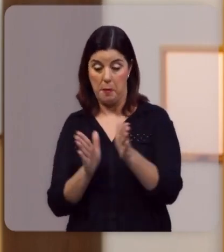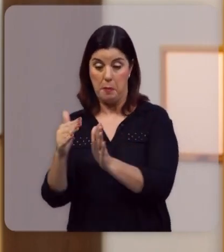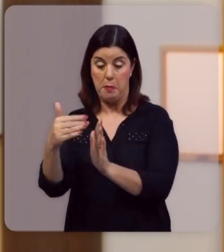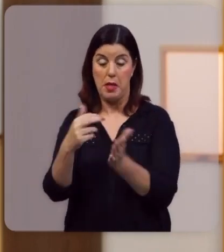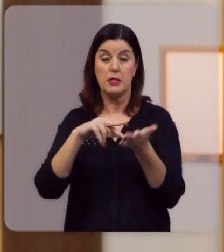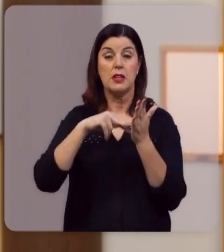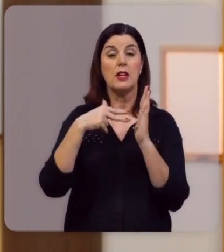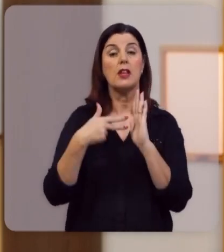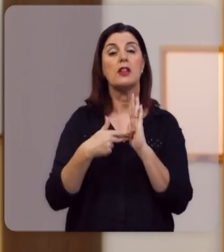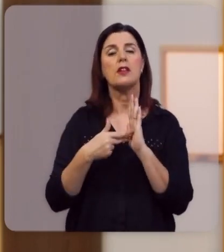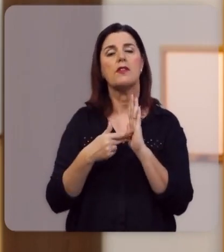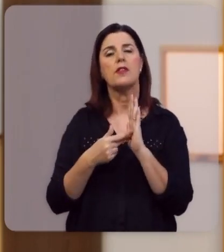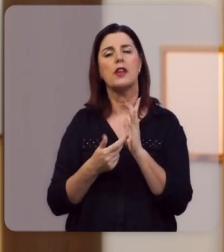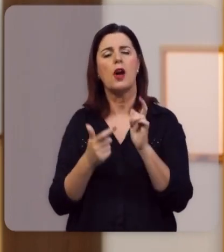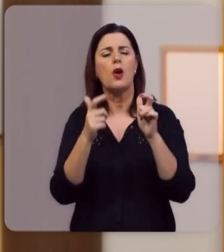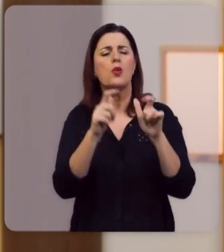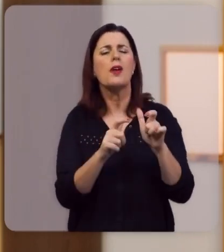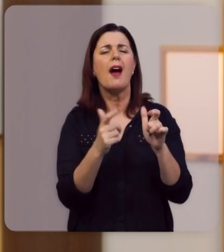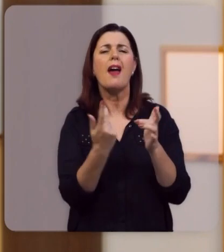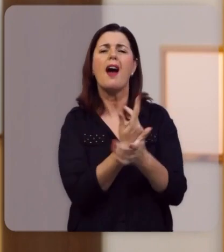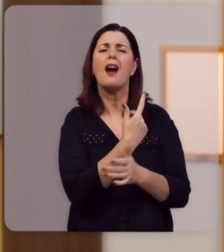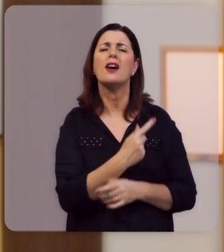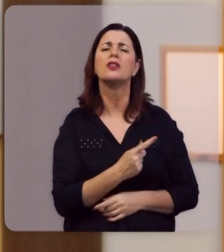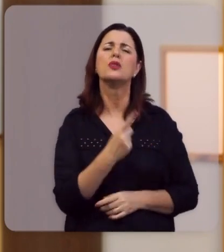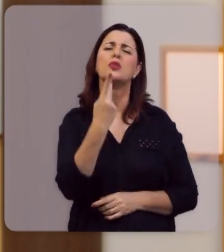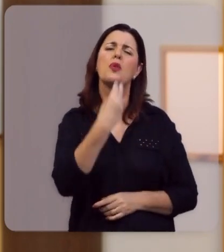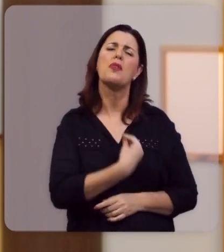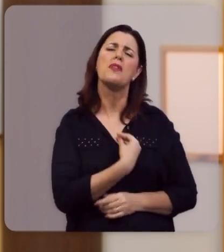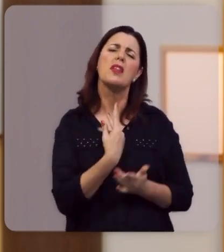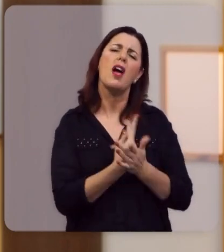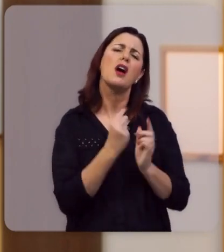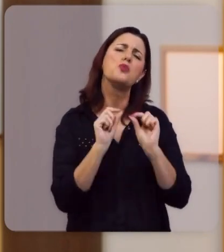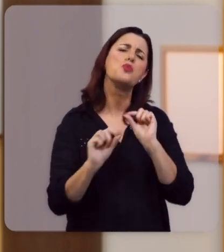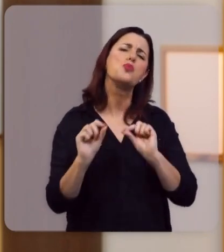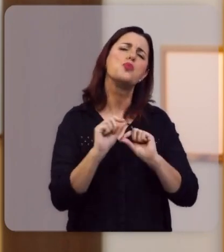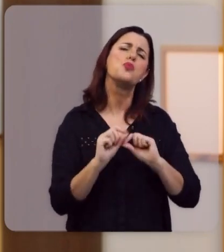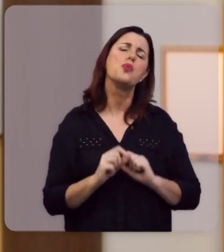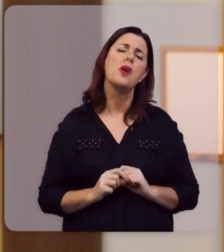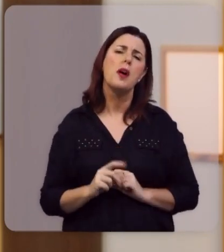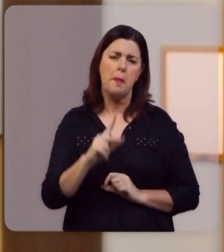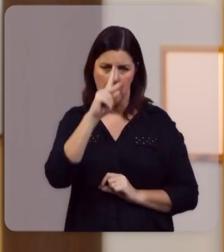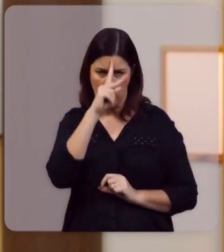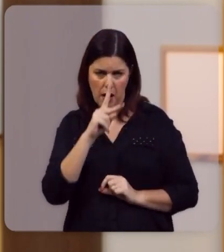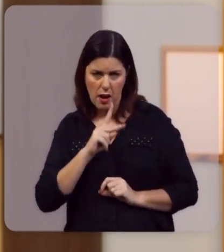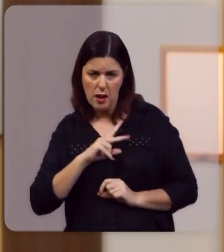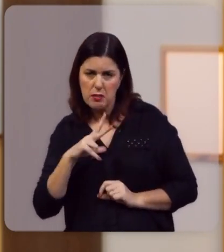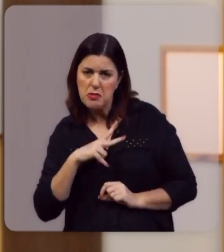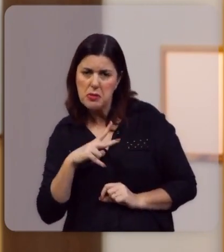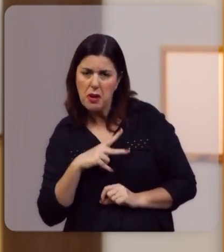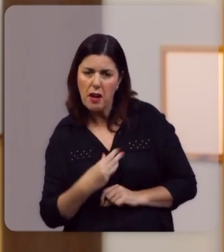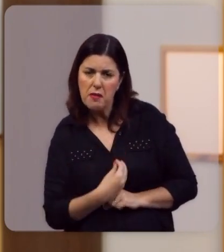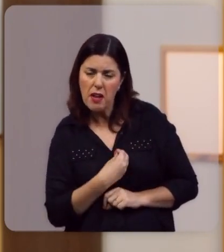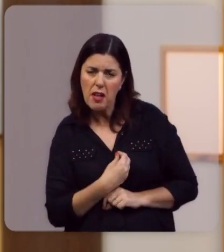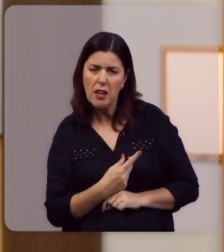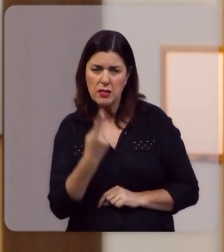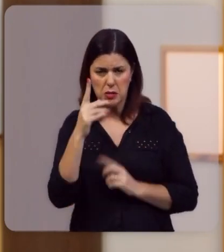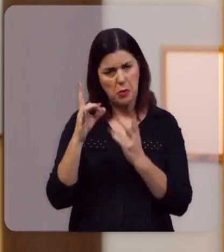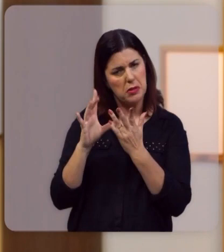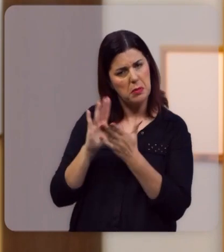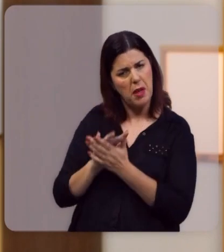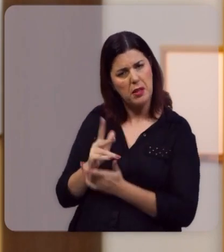escabrosos? A palavra significa fora do lugar. O que está fora do lugar na sua vida? Sua vida pessoal?